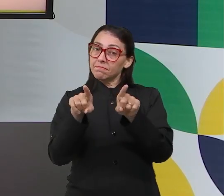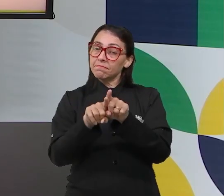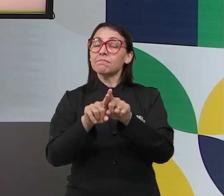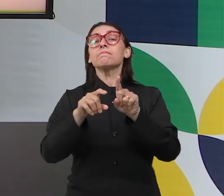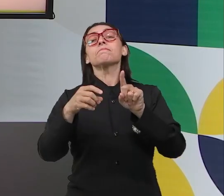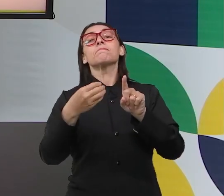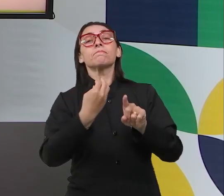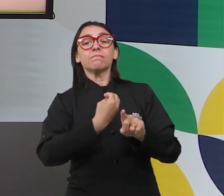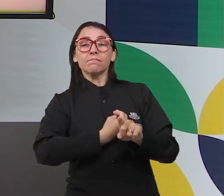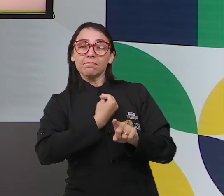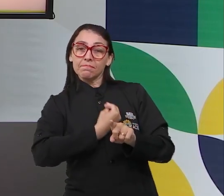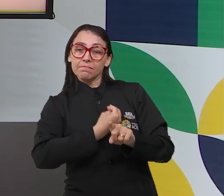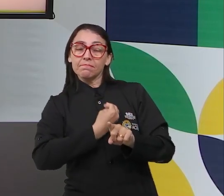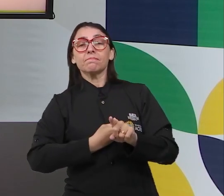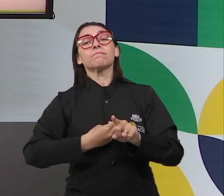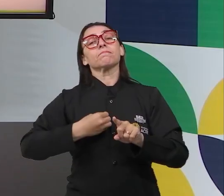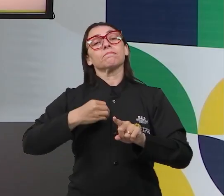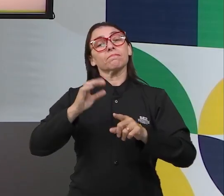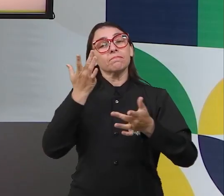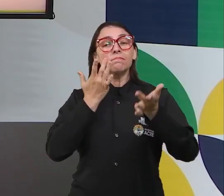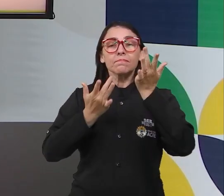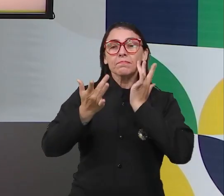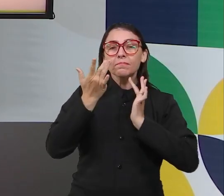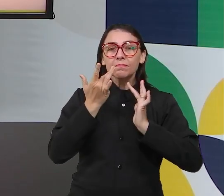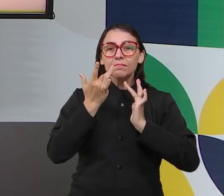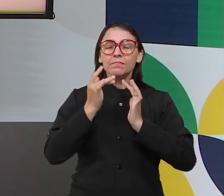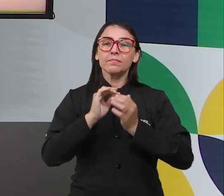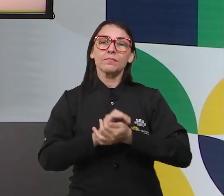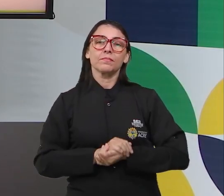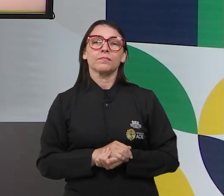ele observa, ele também atua.